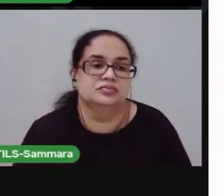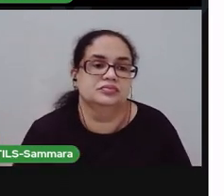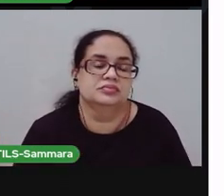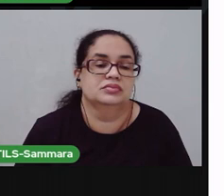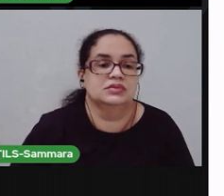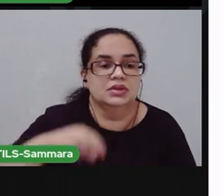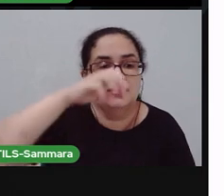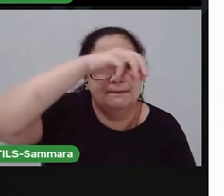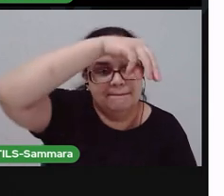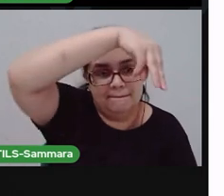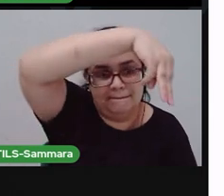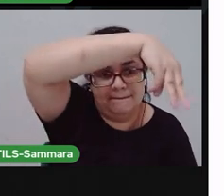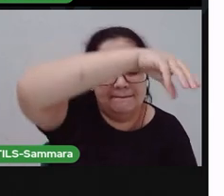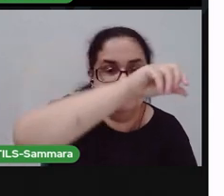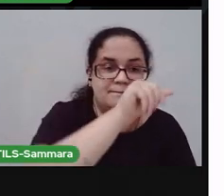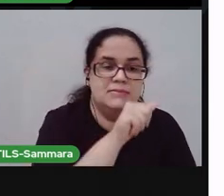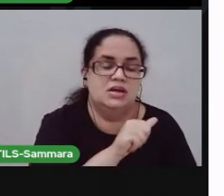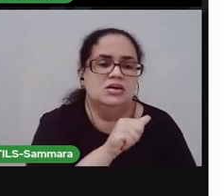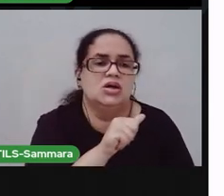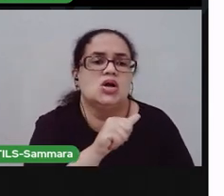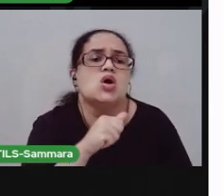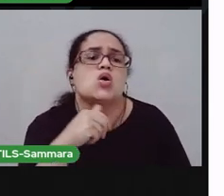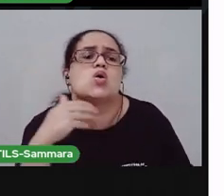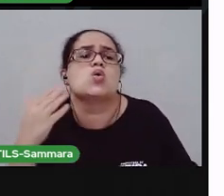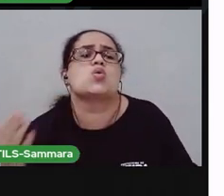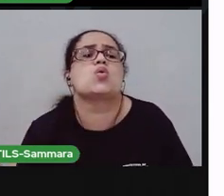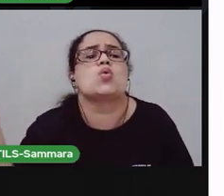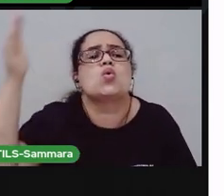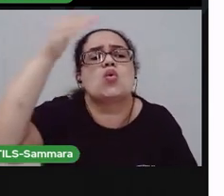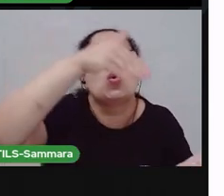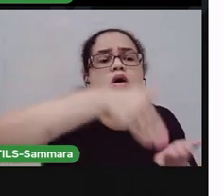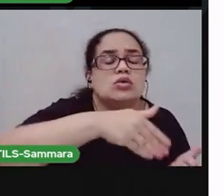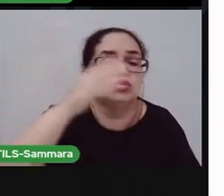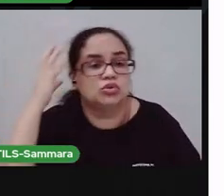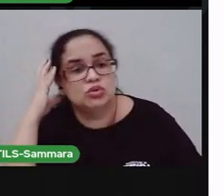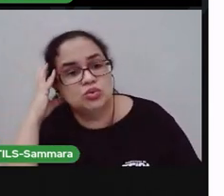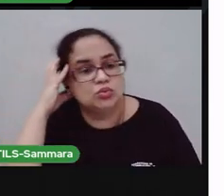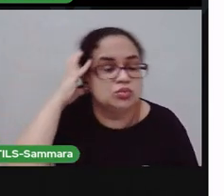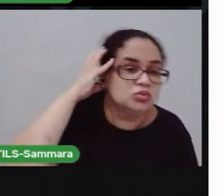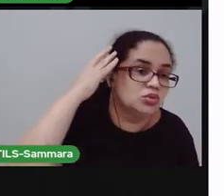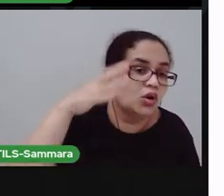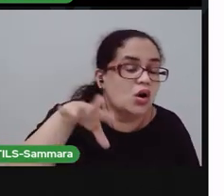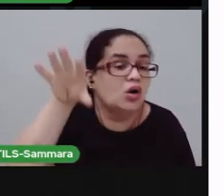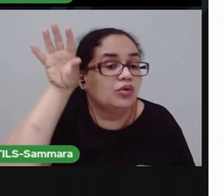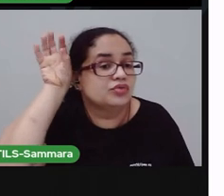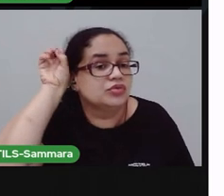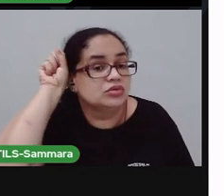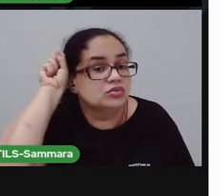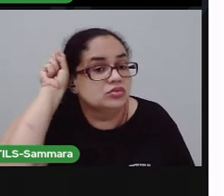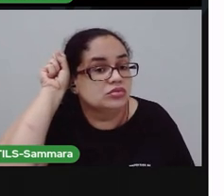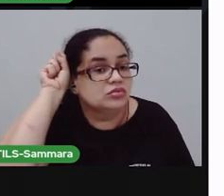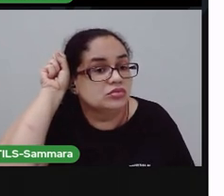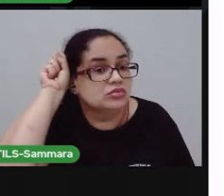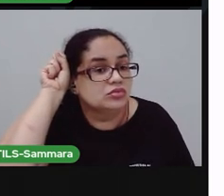Ma, não é isso? E qual é o último som que você está ouvindo?